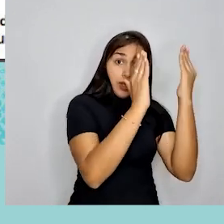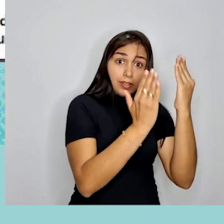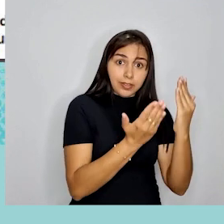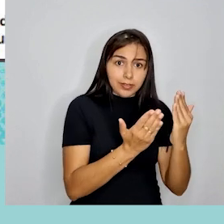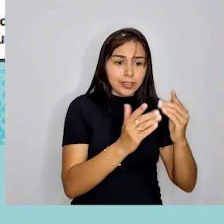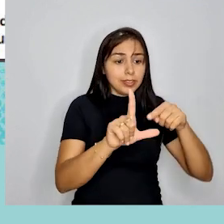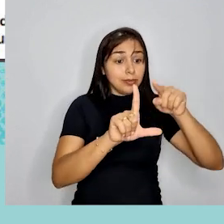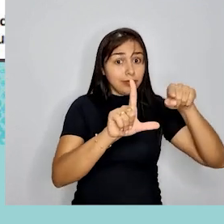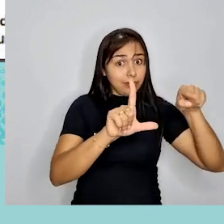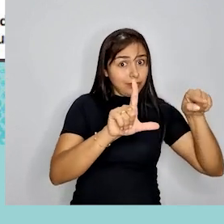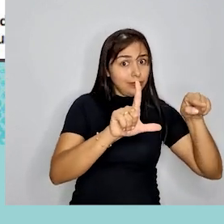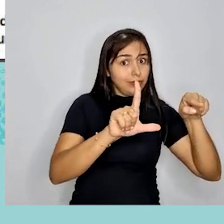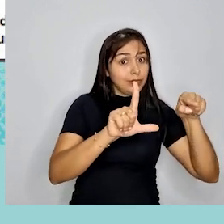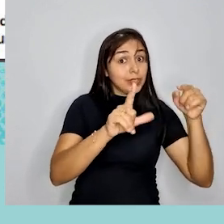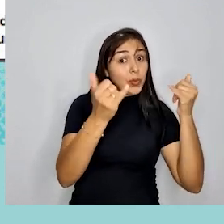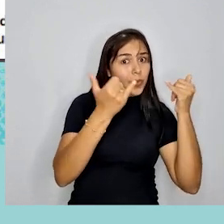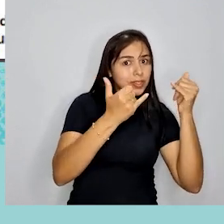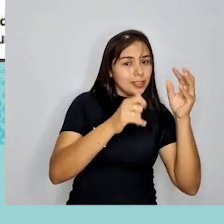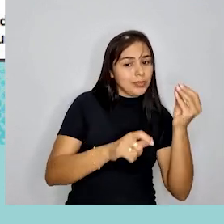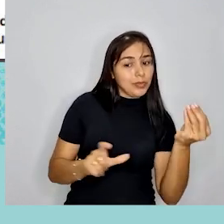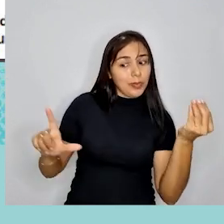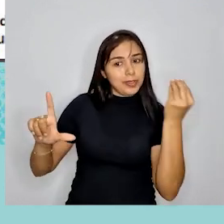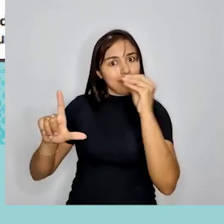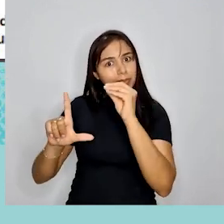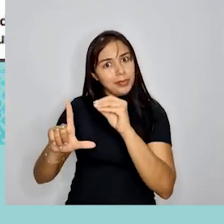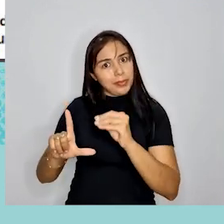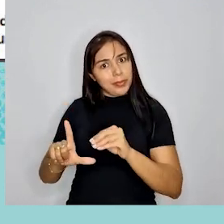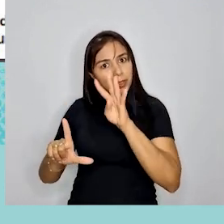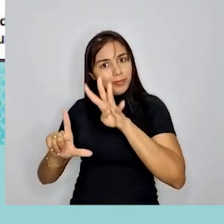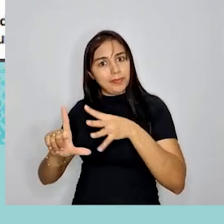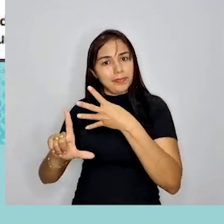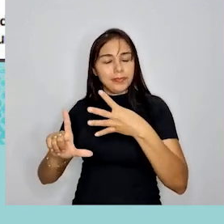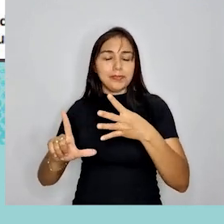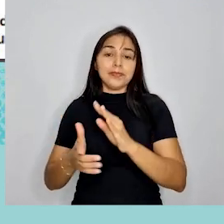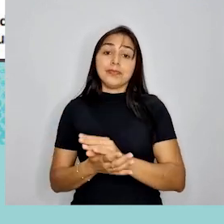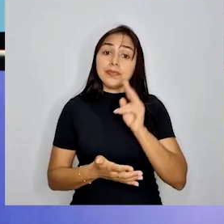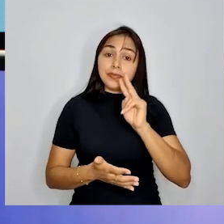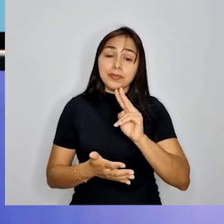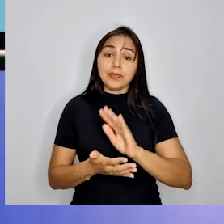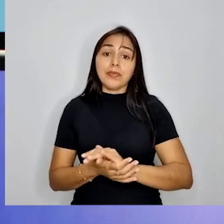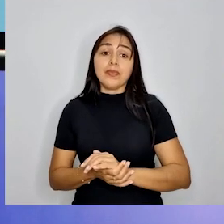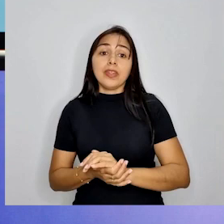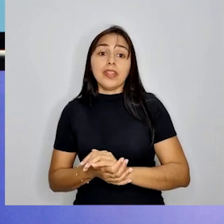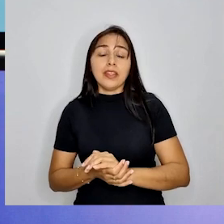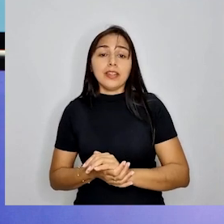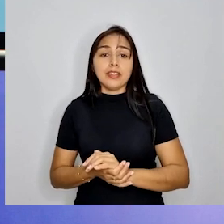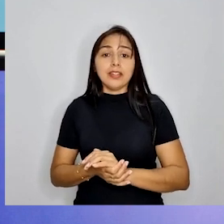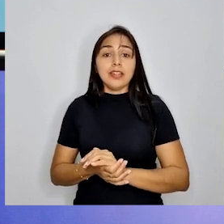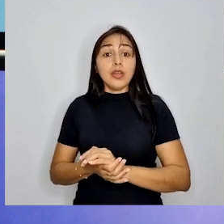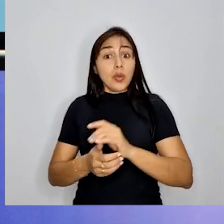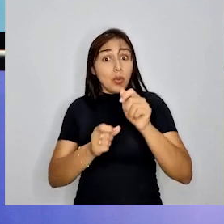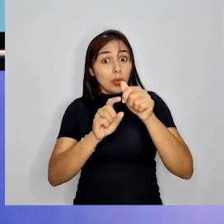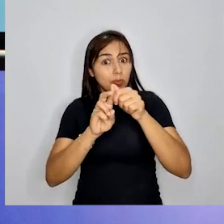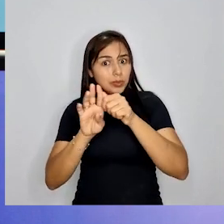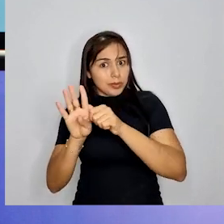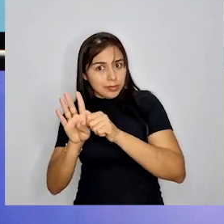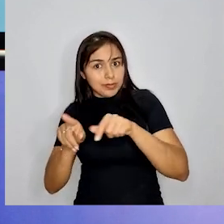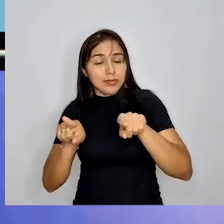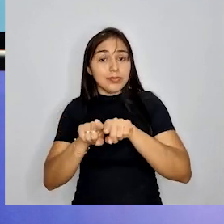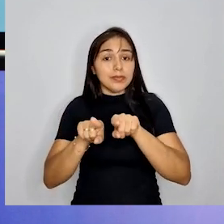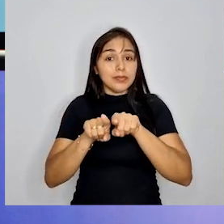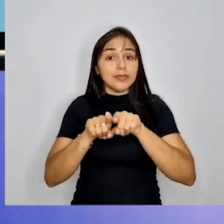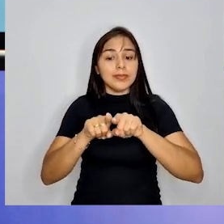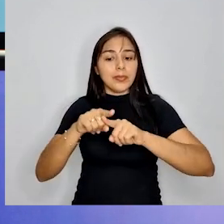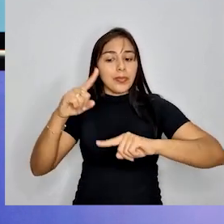partidas informações do gráfico Olha só bem de consumo duráveis e aqui os bens duráveis Vamos colocar desse lado